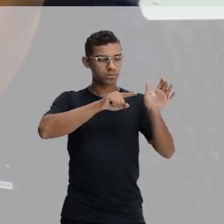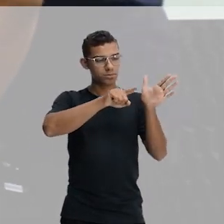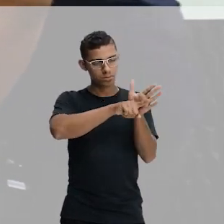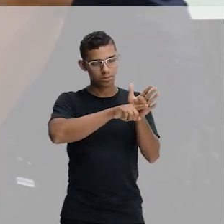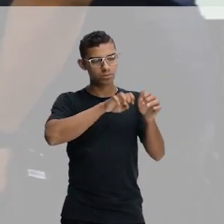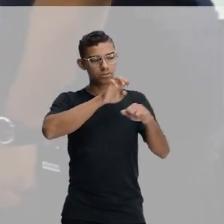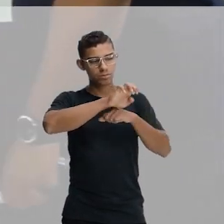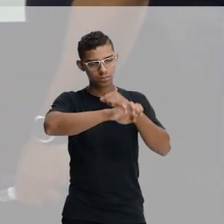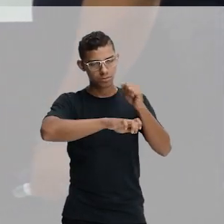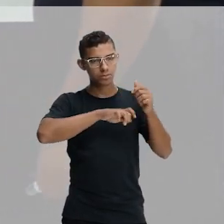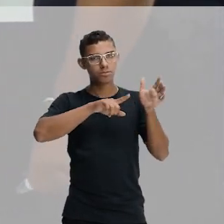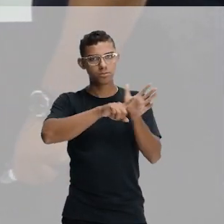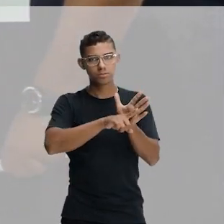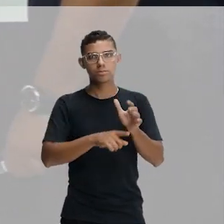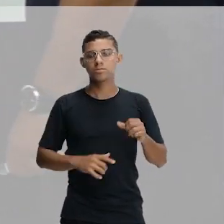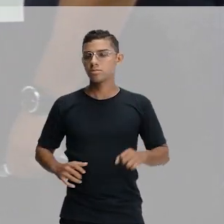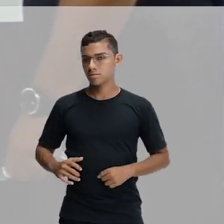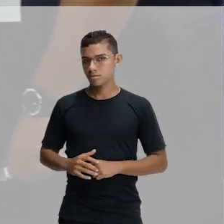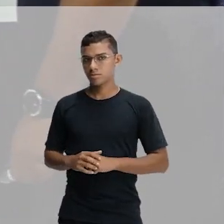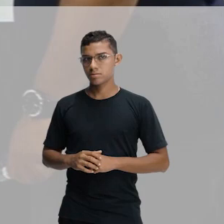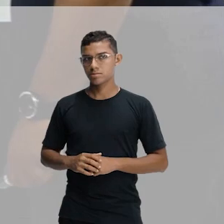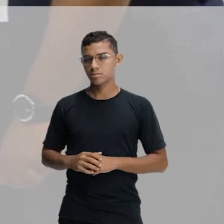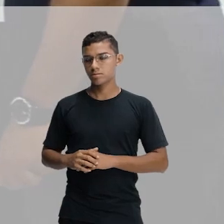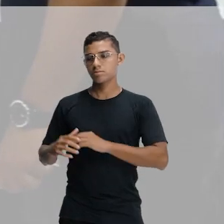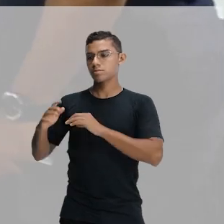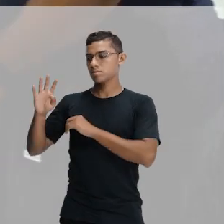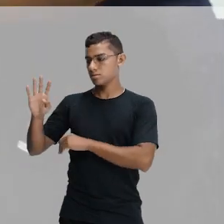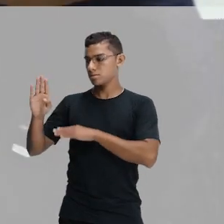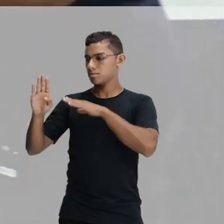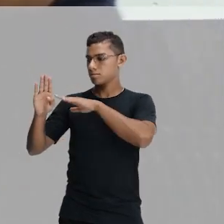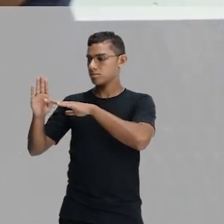4, 5, e 5 para o outro.